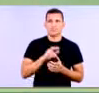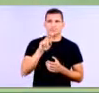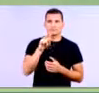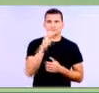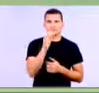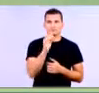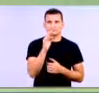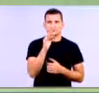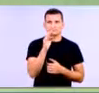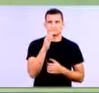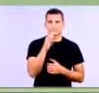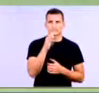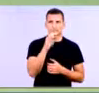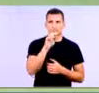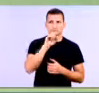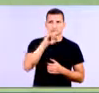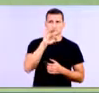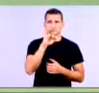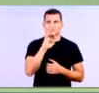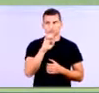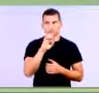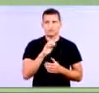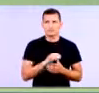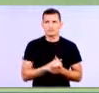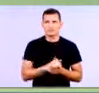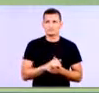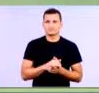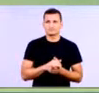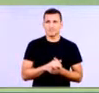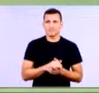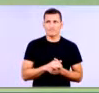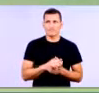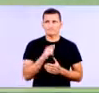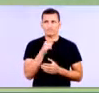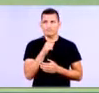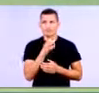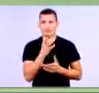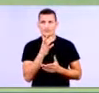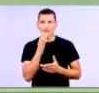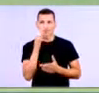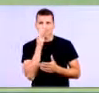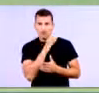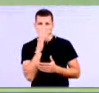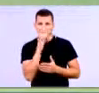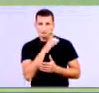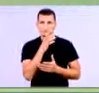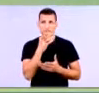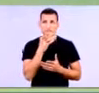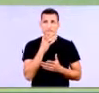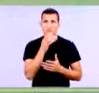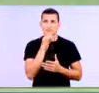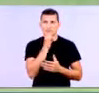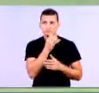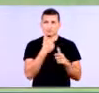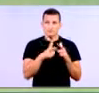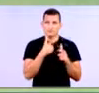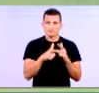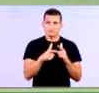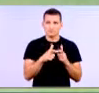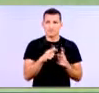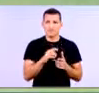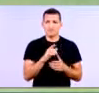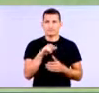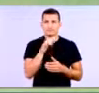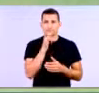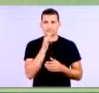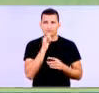site. Esse hot site, ele entra imediatamente em ação, certo? Deu problema, um exemplo que